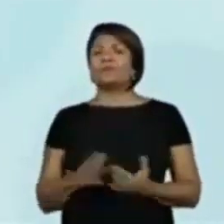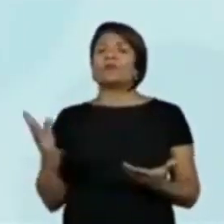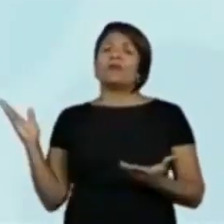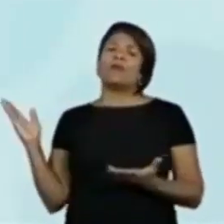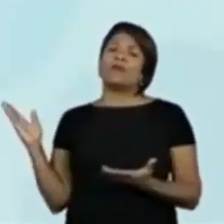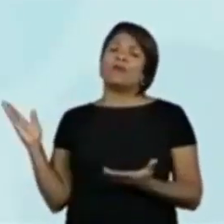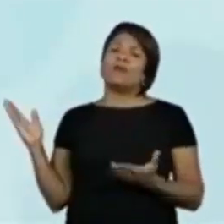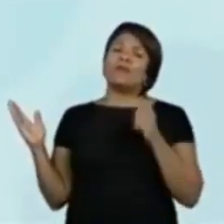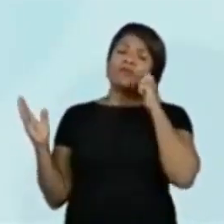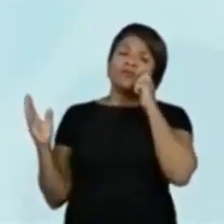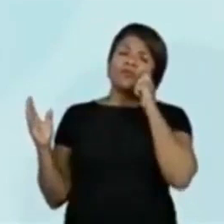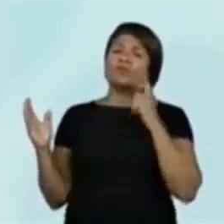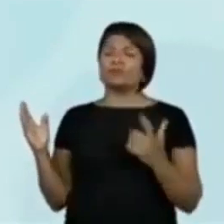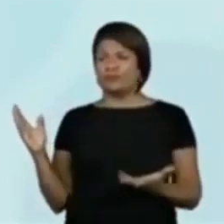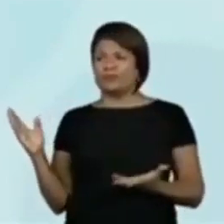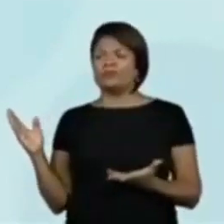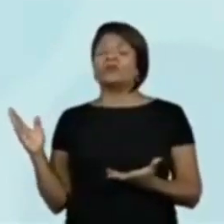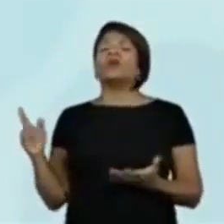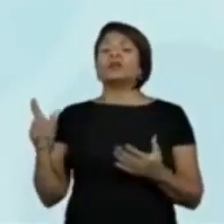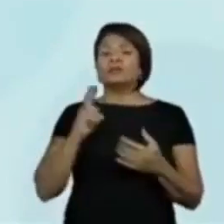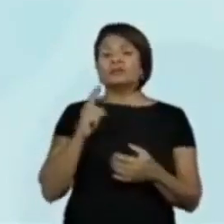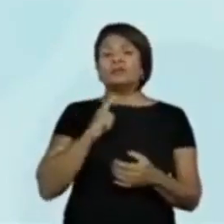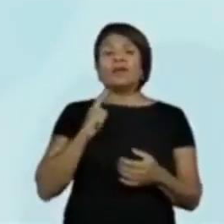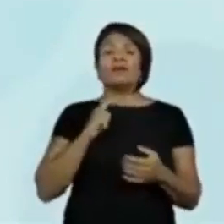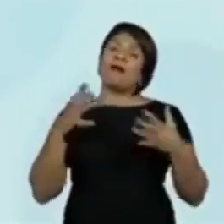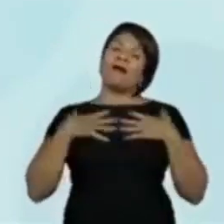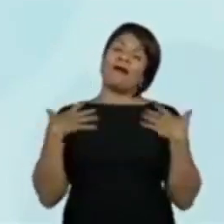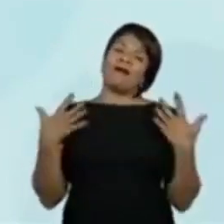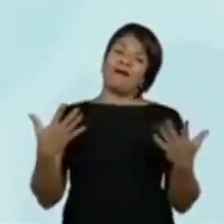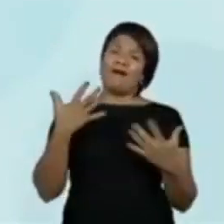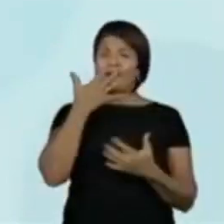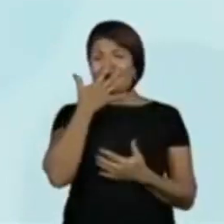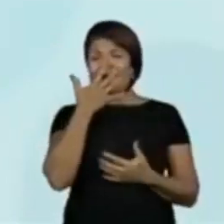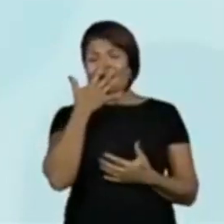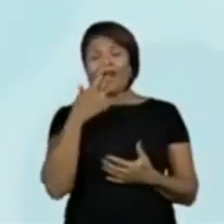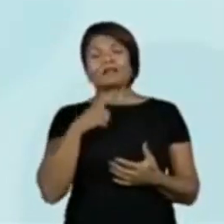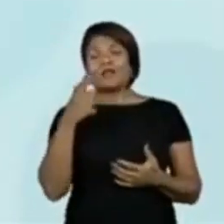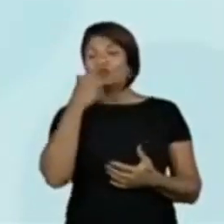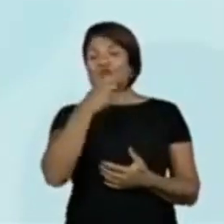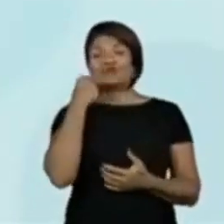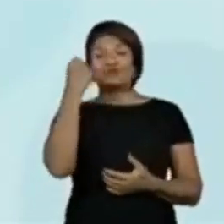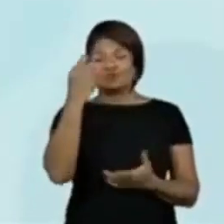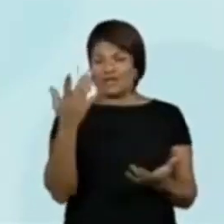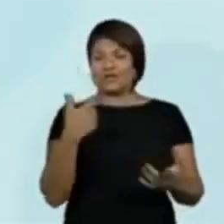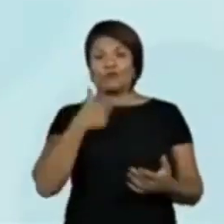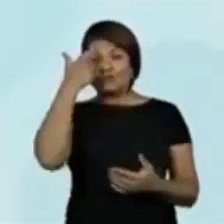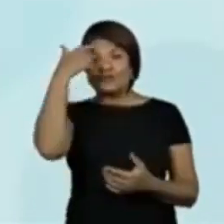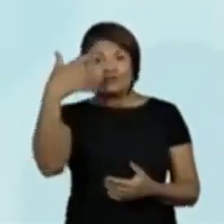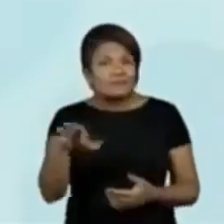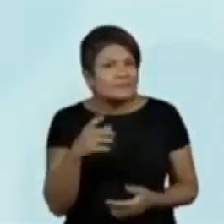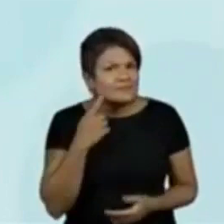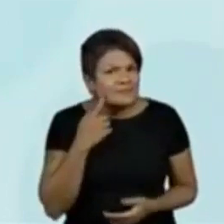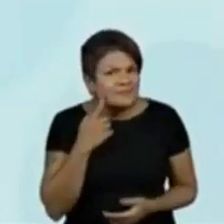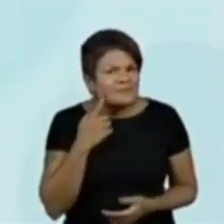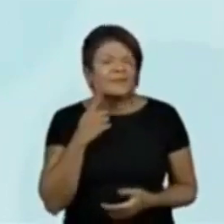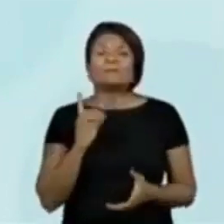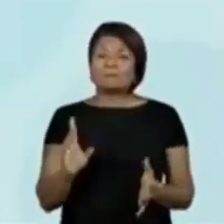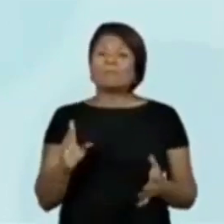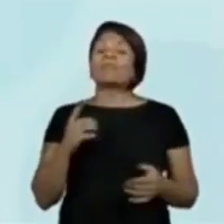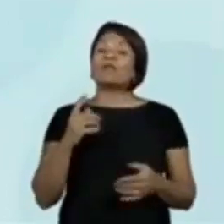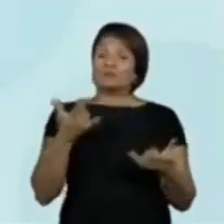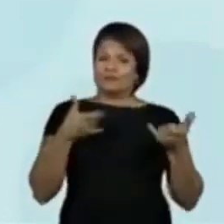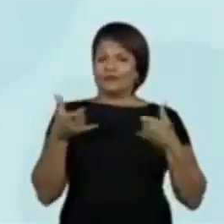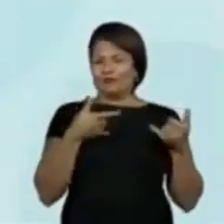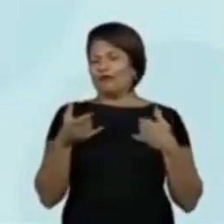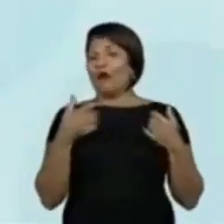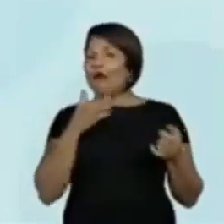aí, outros dinossauros. Então, desse encantamento, né? Fez muito sucesso aquela história do Você Sabia? Tem gente dizendo, olha,